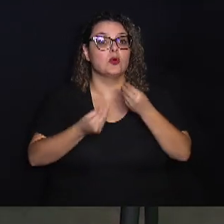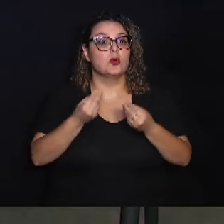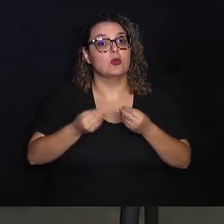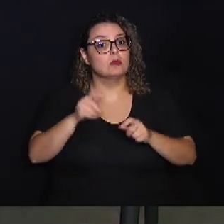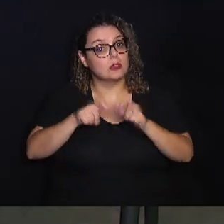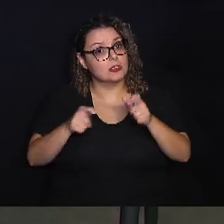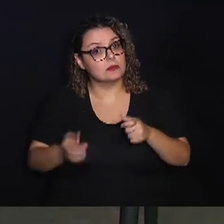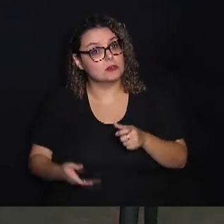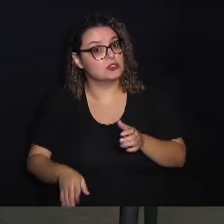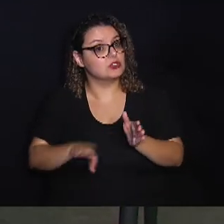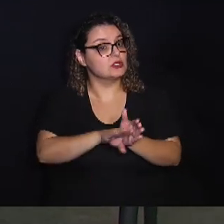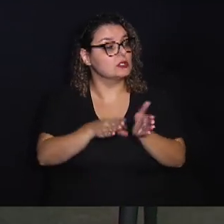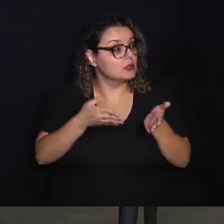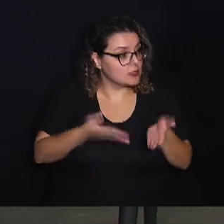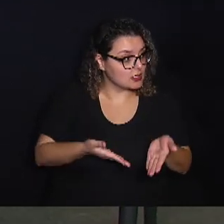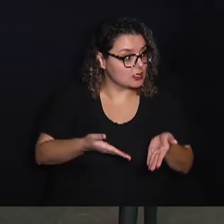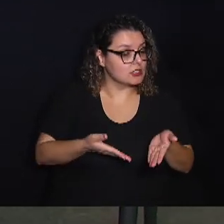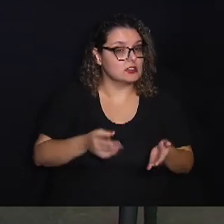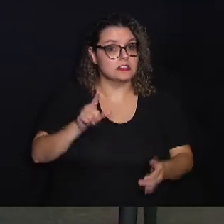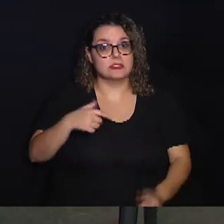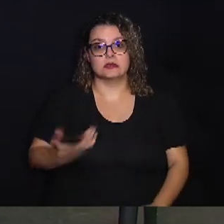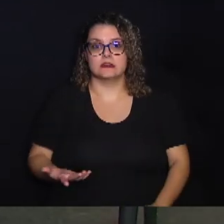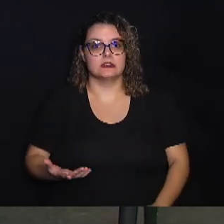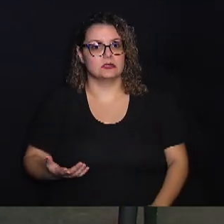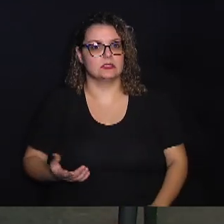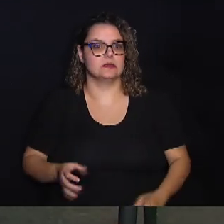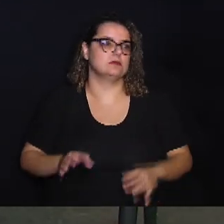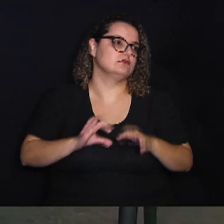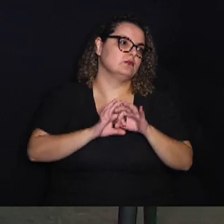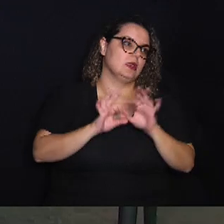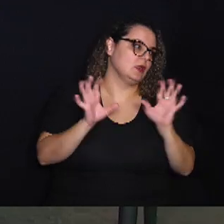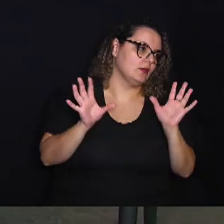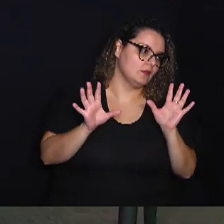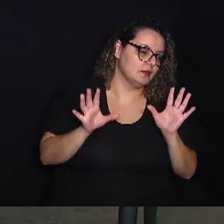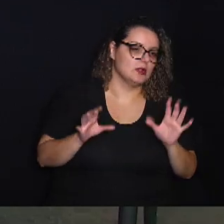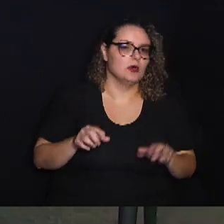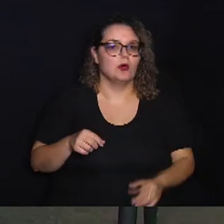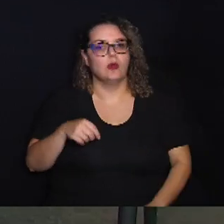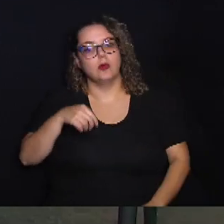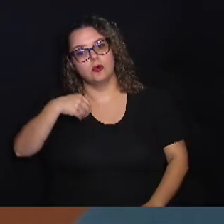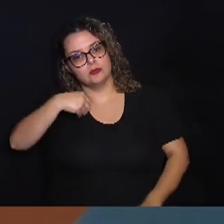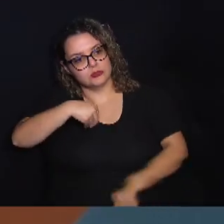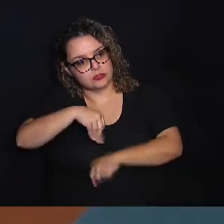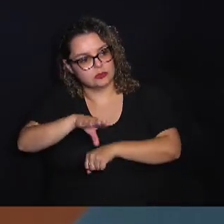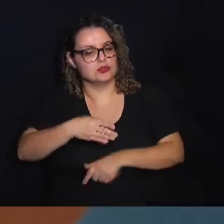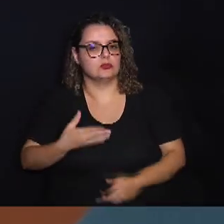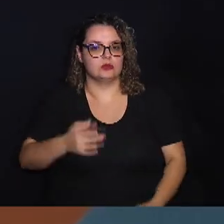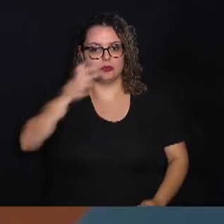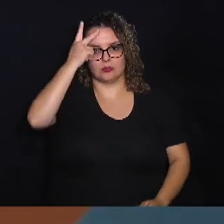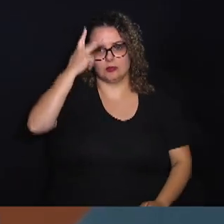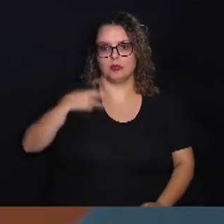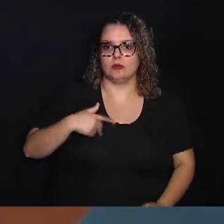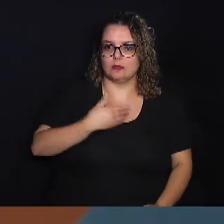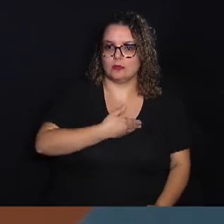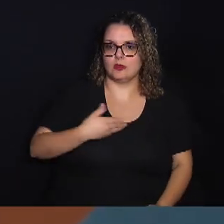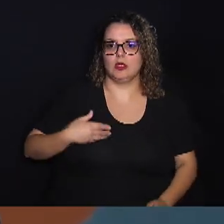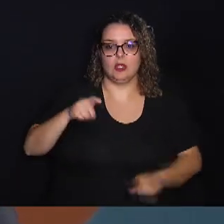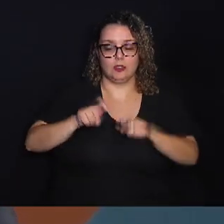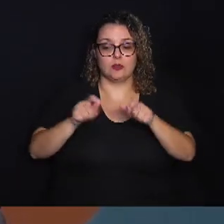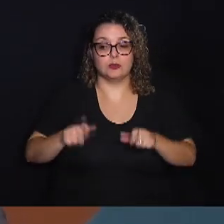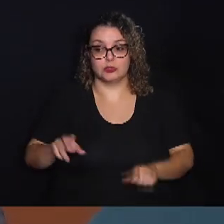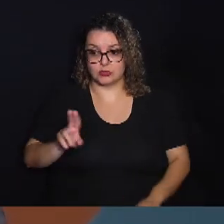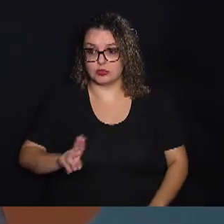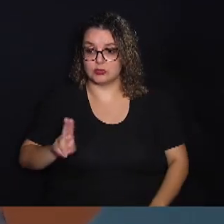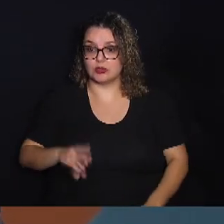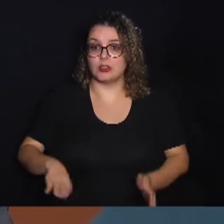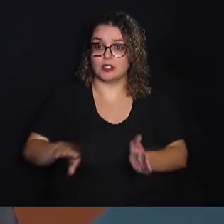até aqui, se é espontâneo, se é um direcionamento do próprio governo. Os usuários, nossos usuários, chegam